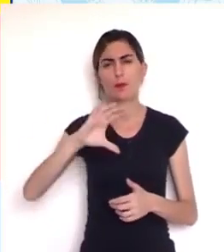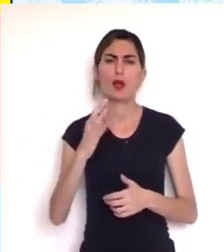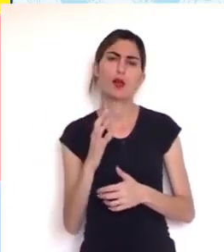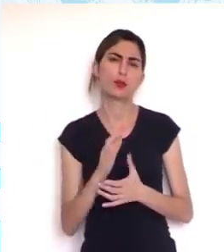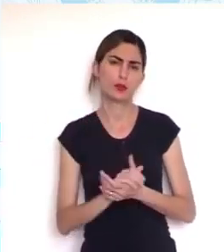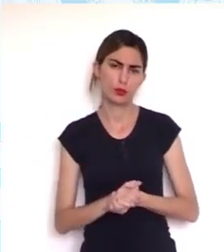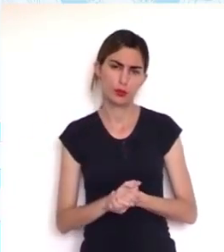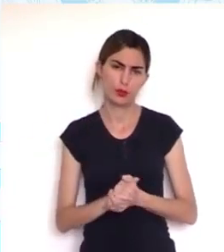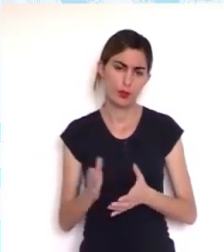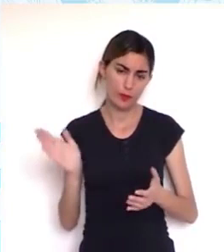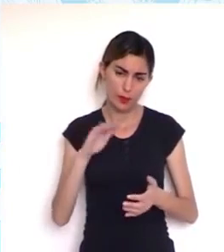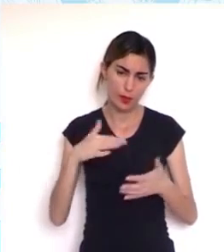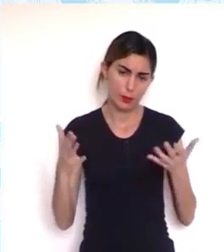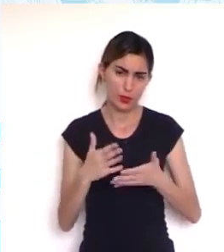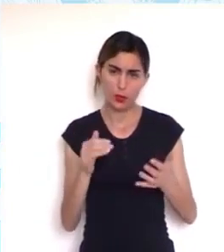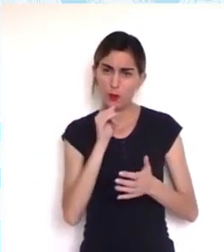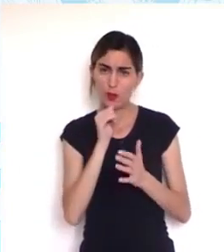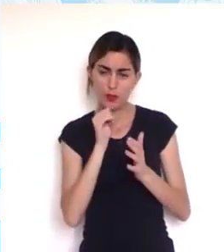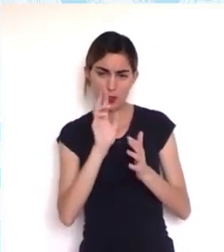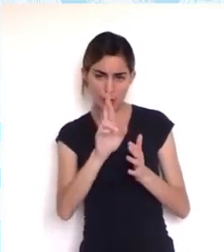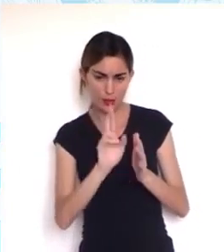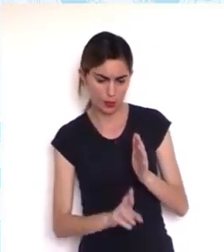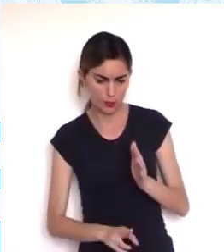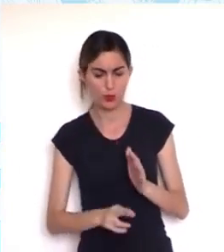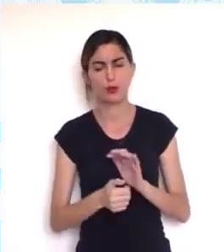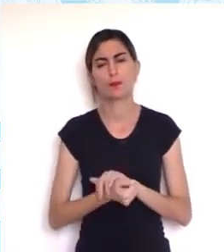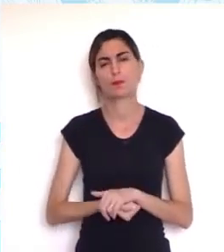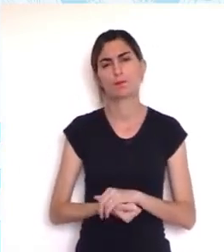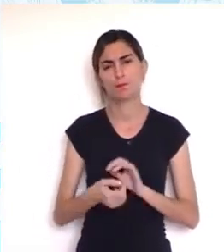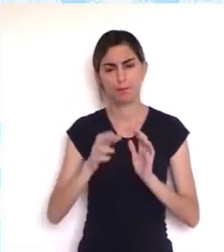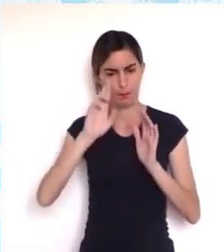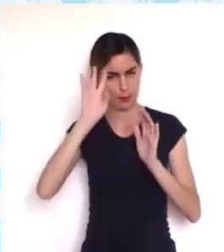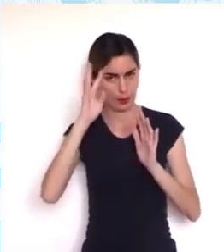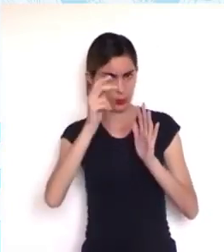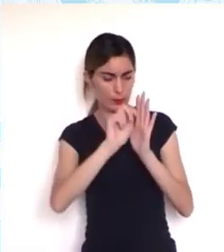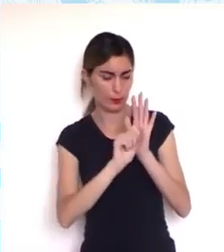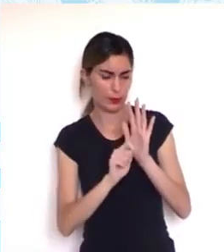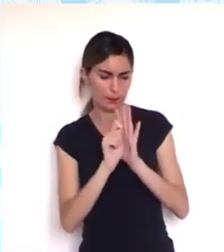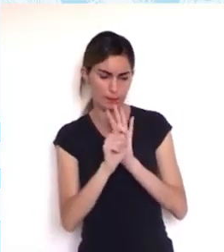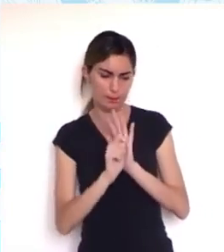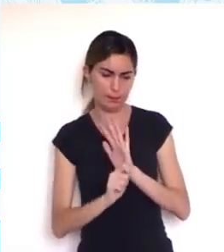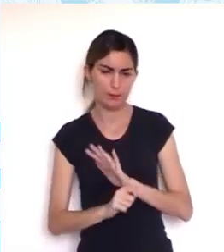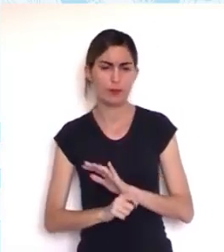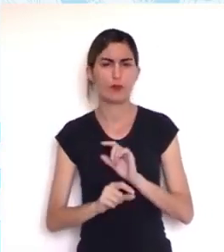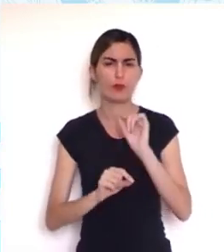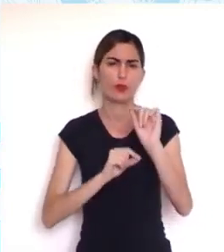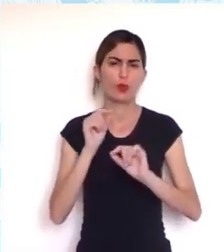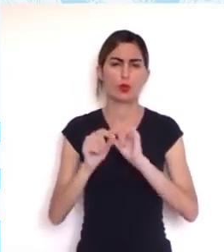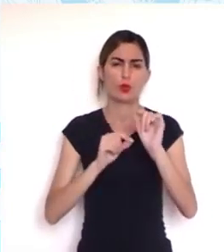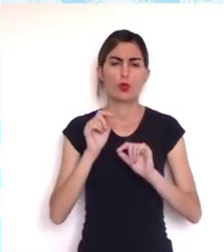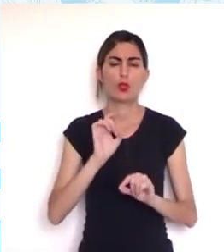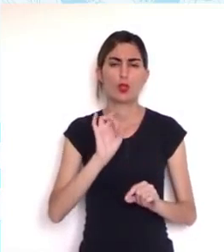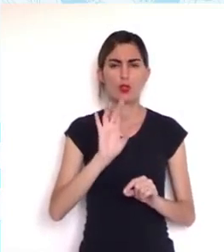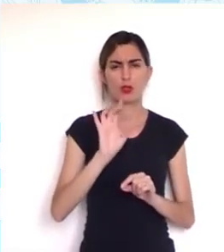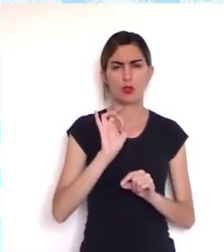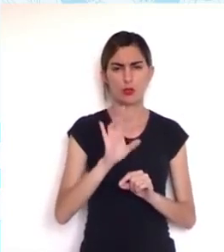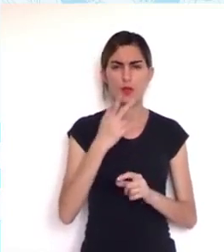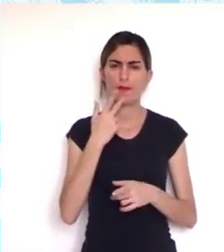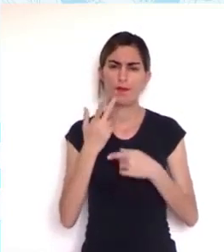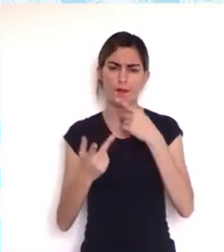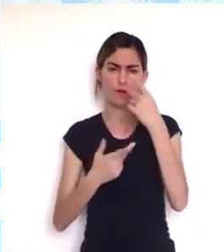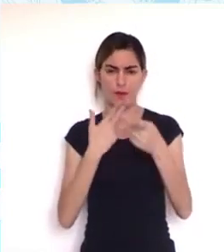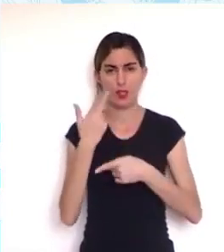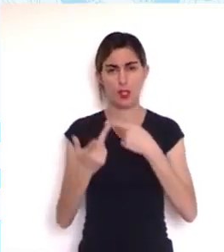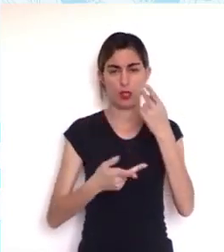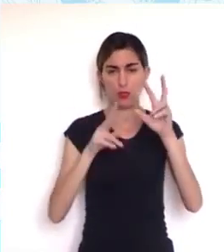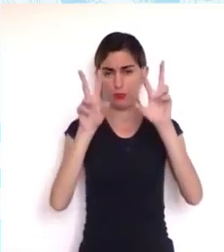março. Bora agora para alguns exercícios? Resolver? Porque do que adianta a gente só